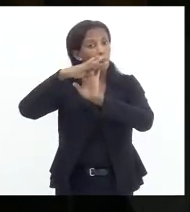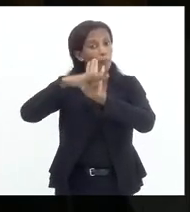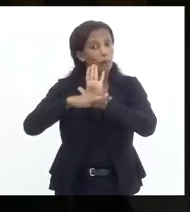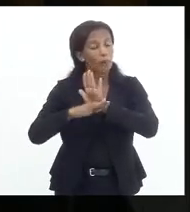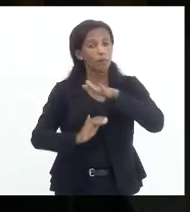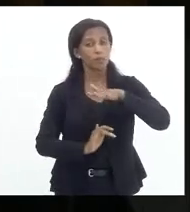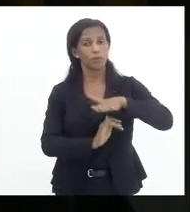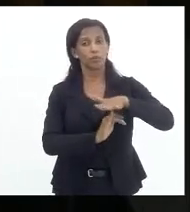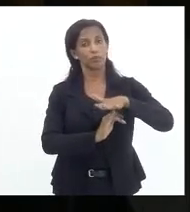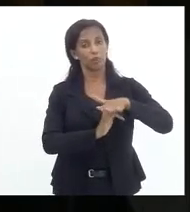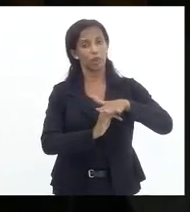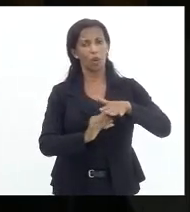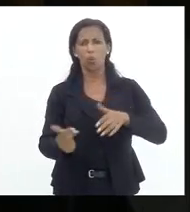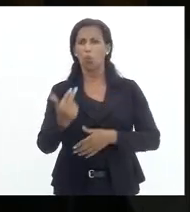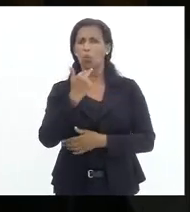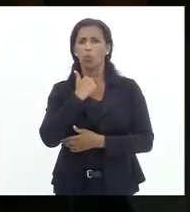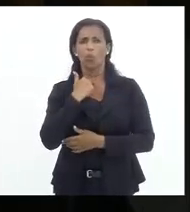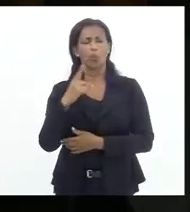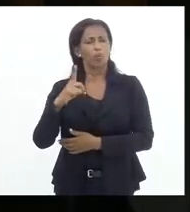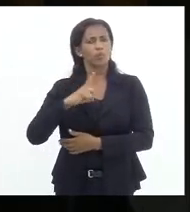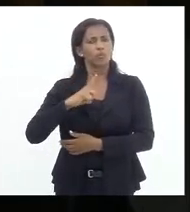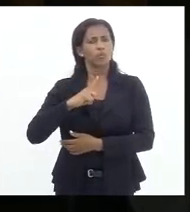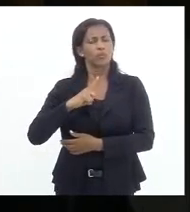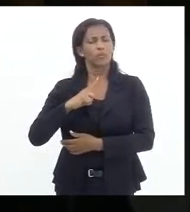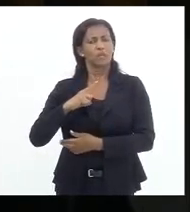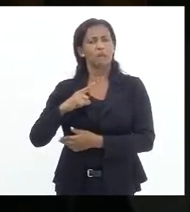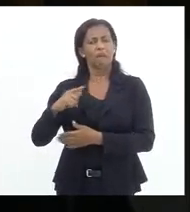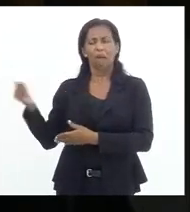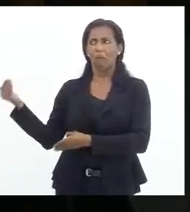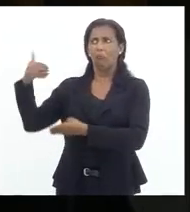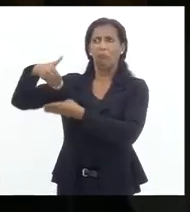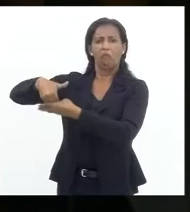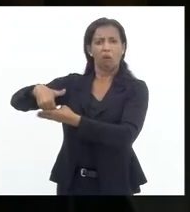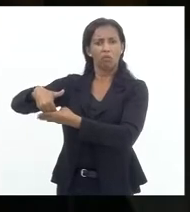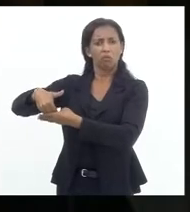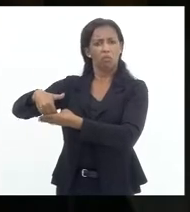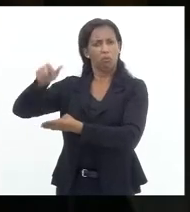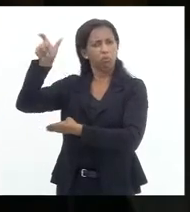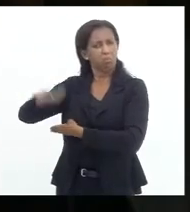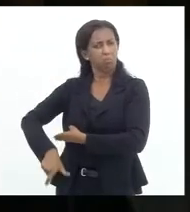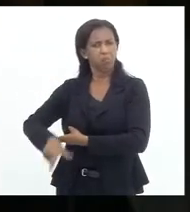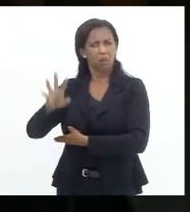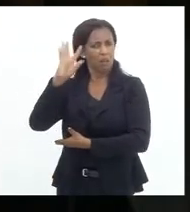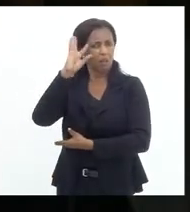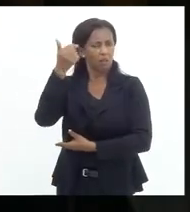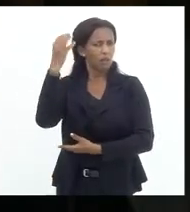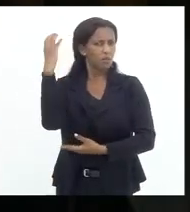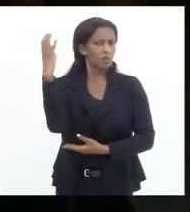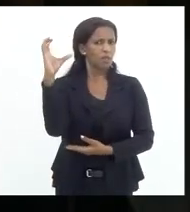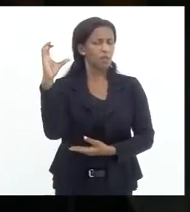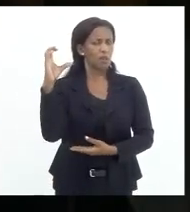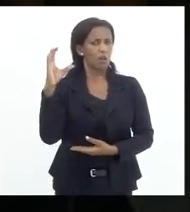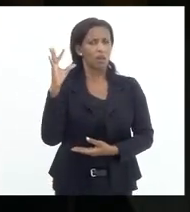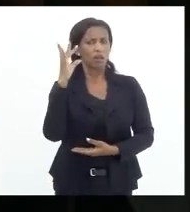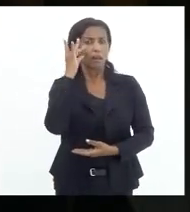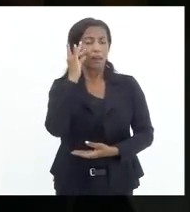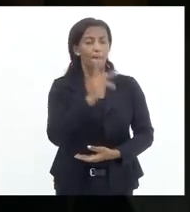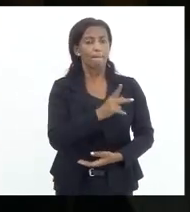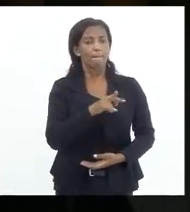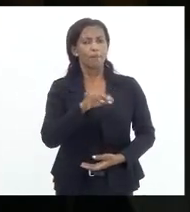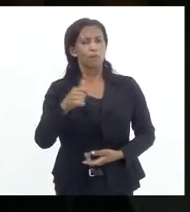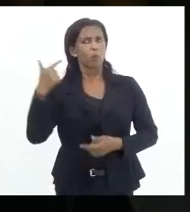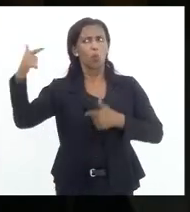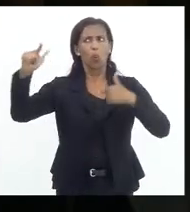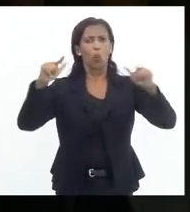institucional isso não pode ganhar caráter eleitoreiro as decisões sobre Niterói presente e as decisões